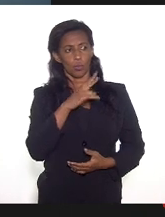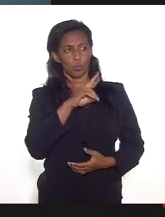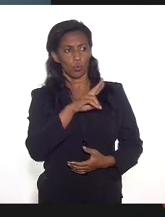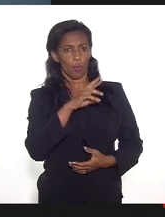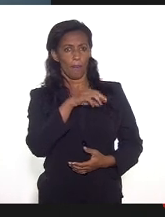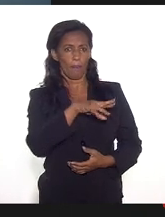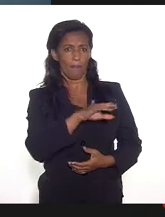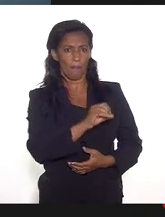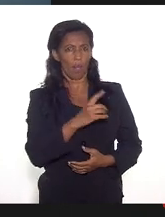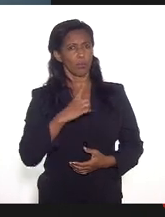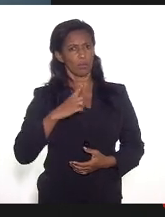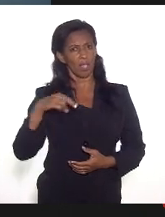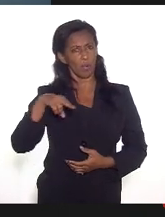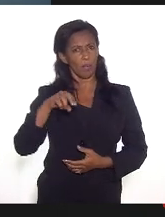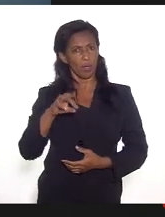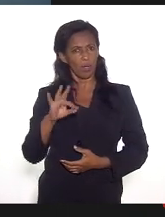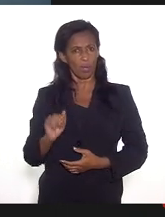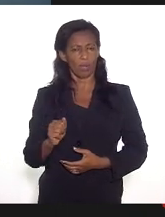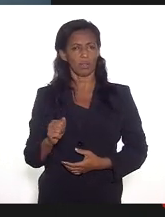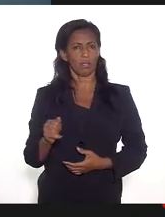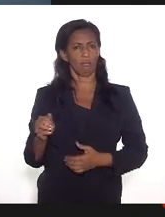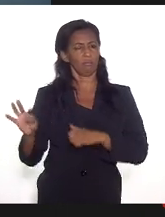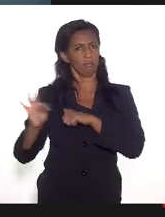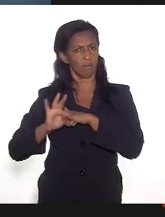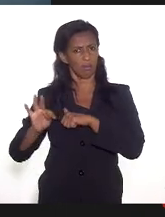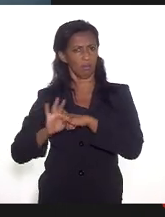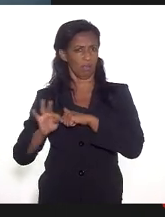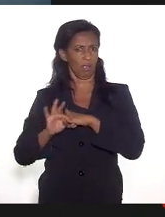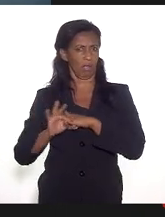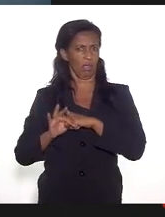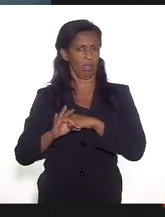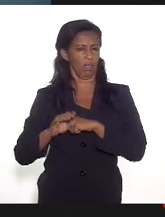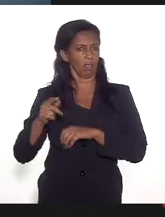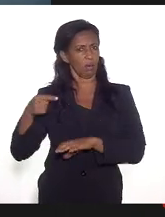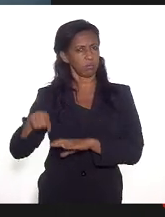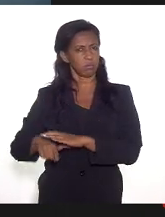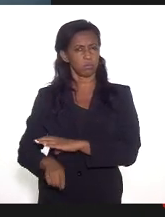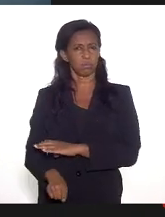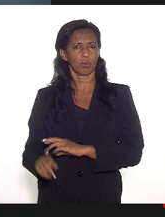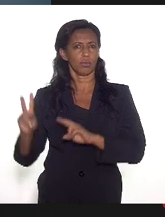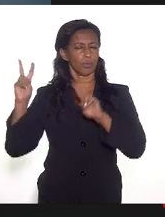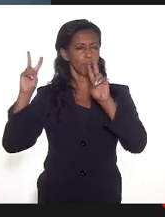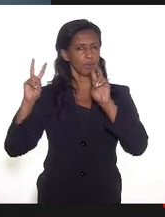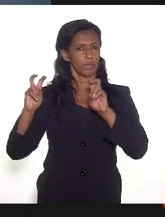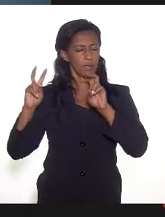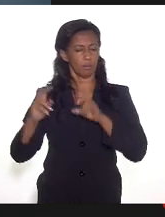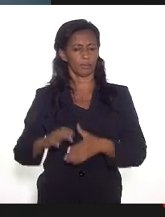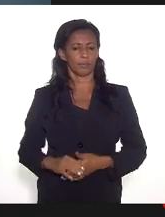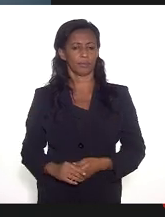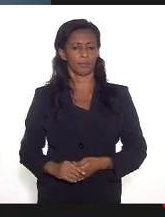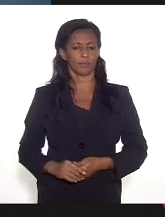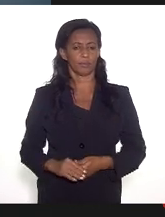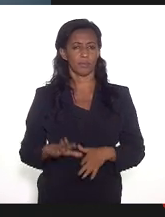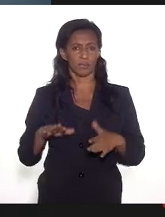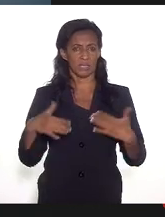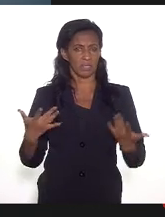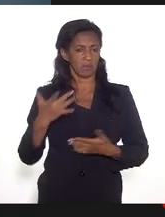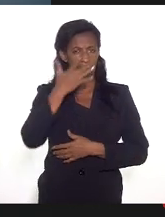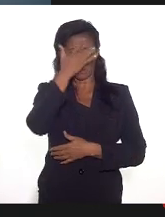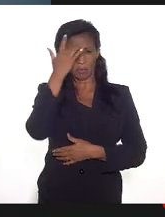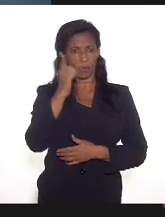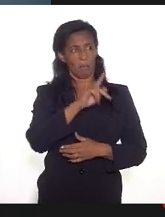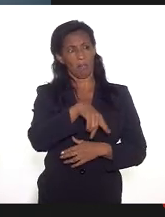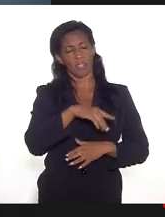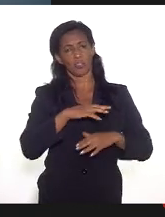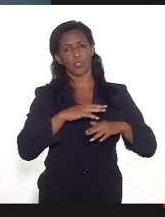tem, inclusive, uma nota técnica bastante aprofundada sobre o tema. Ele, então, seria a pessoa mais